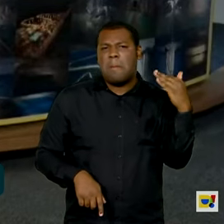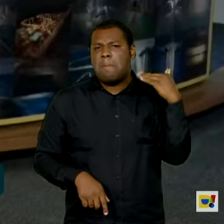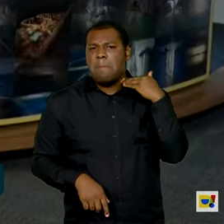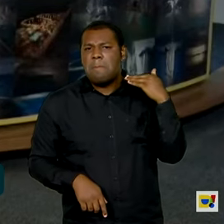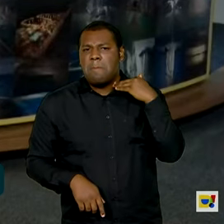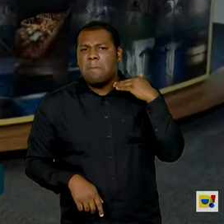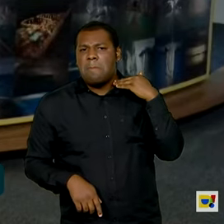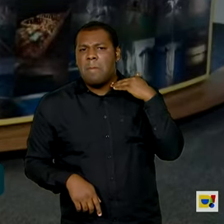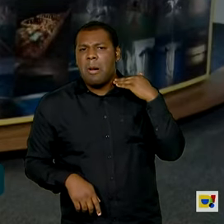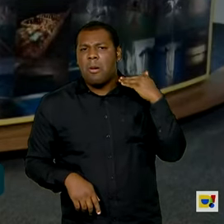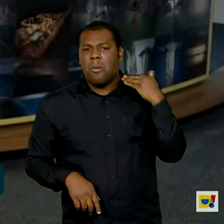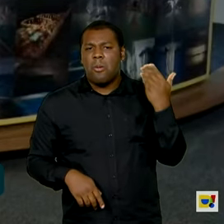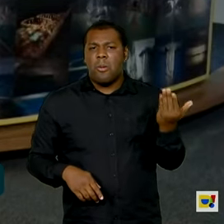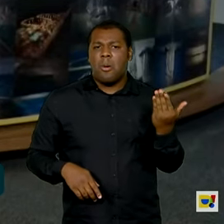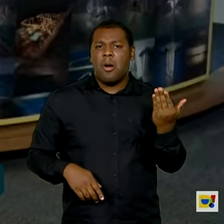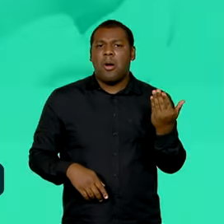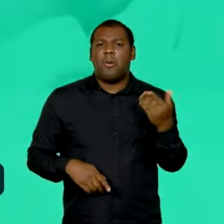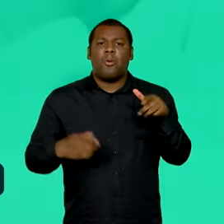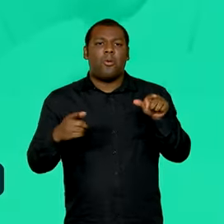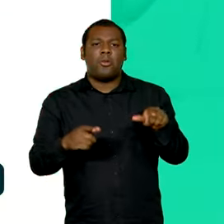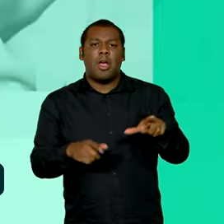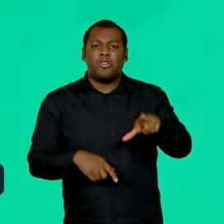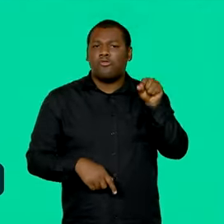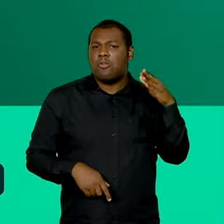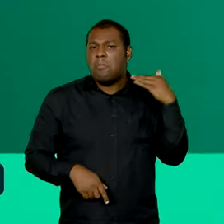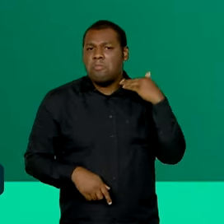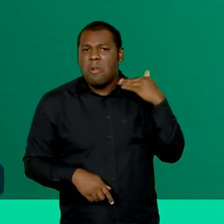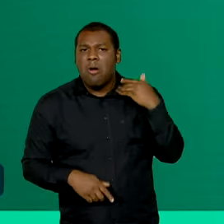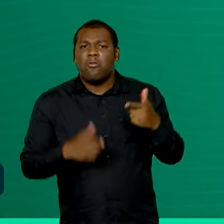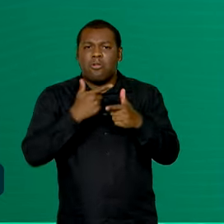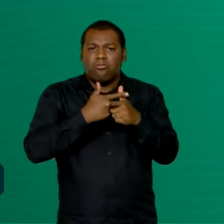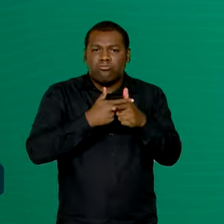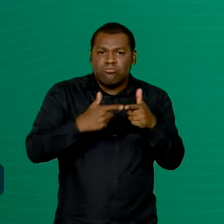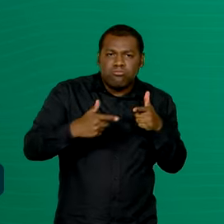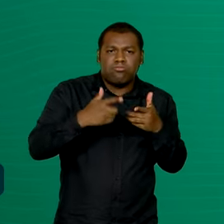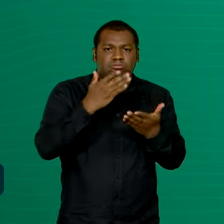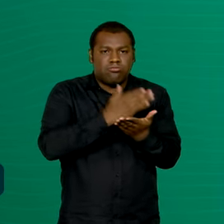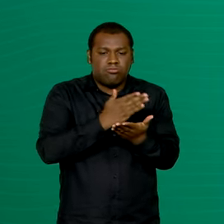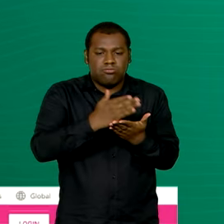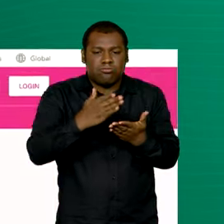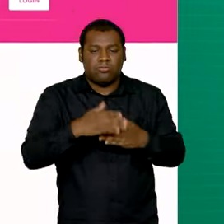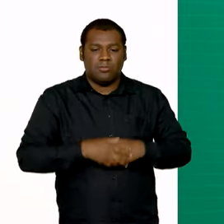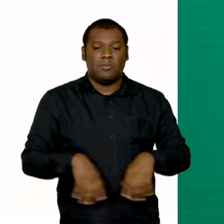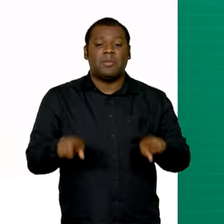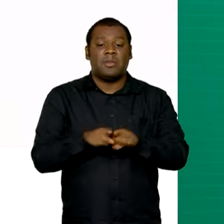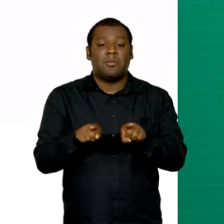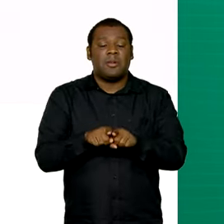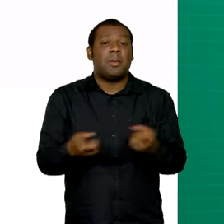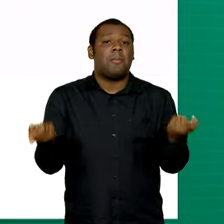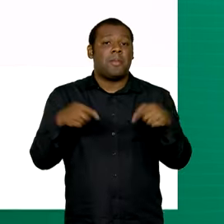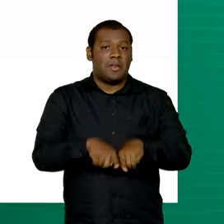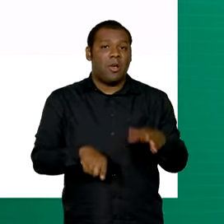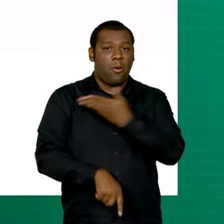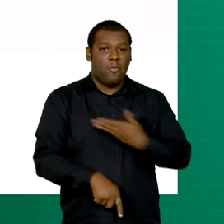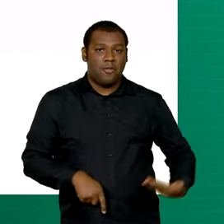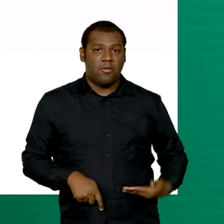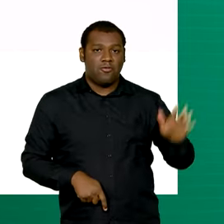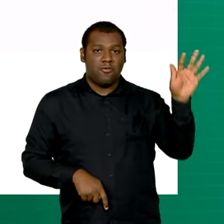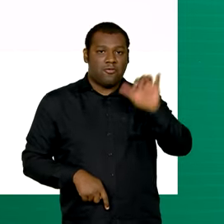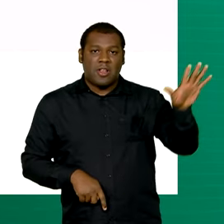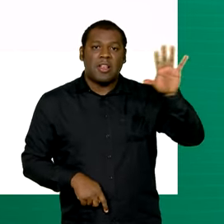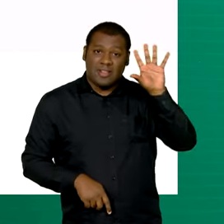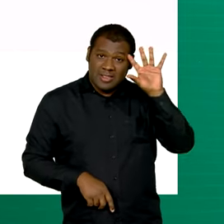quer fazer esse esse novo parcelamento a segunda novidade diz respeito às parcerias o governo federal